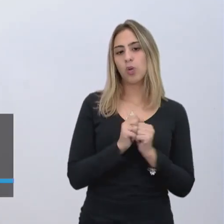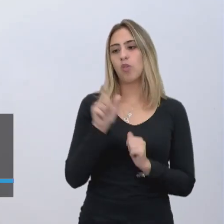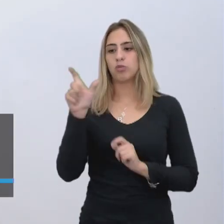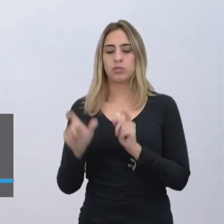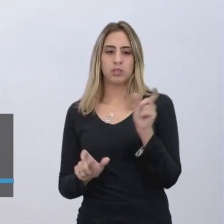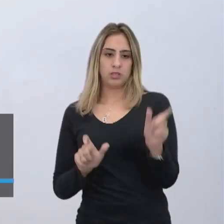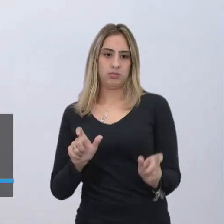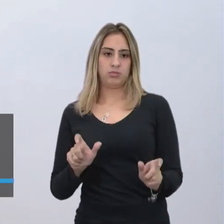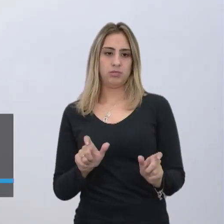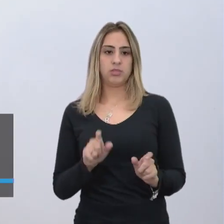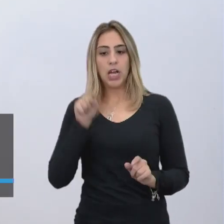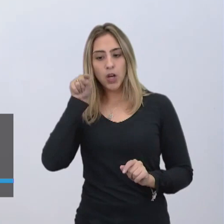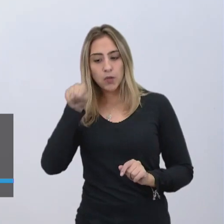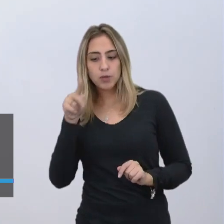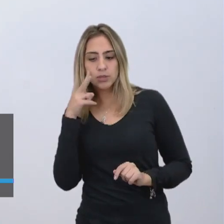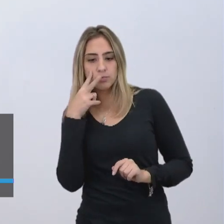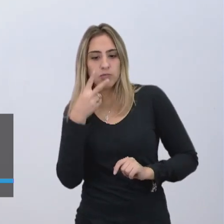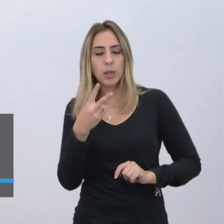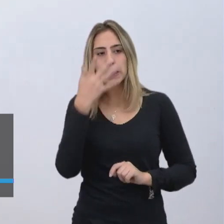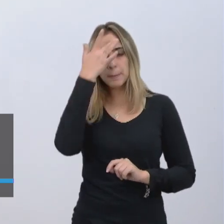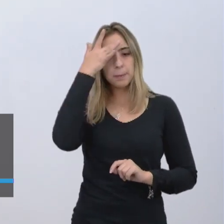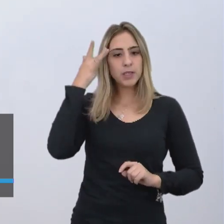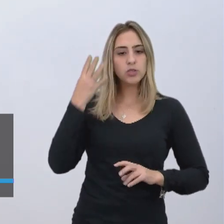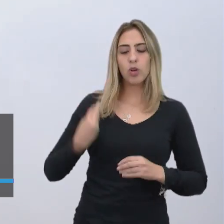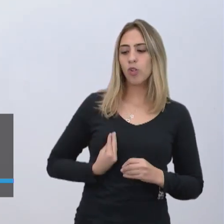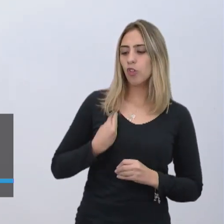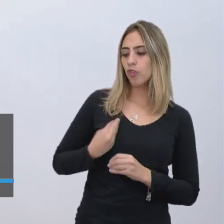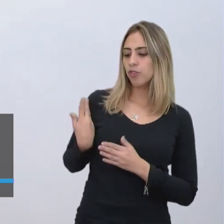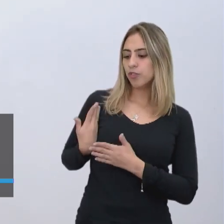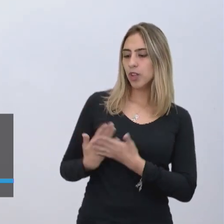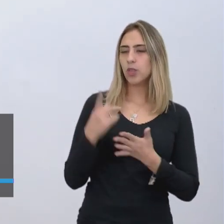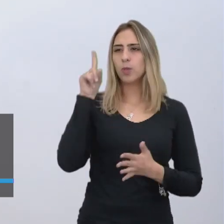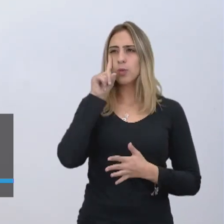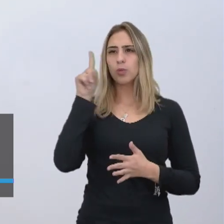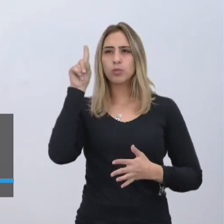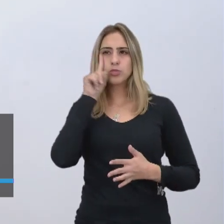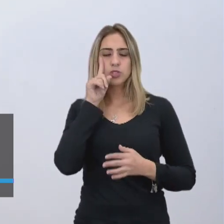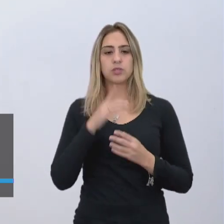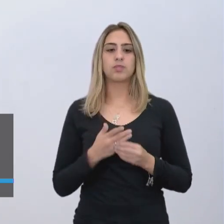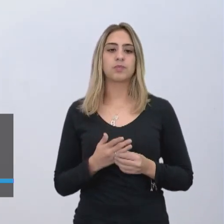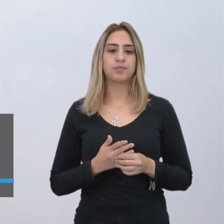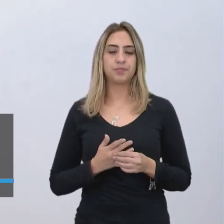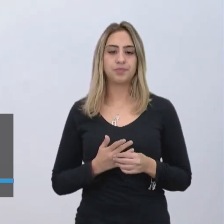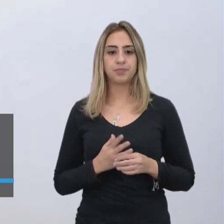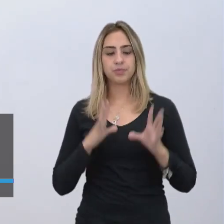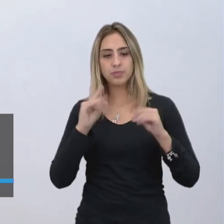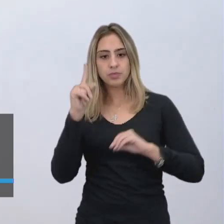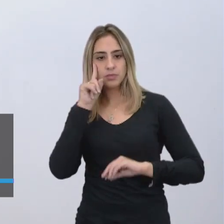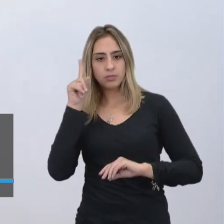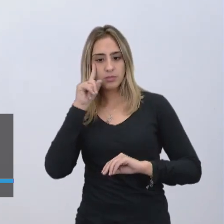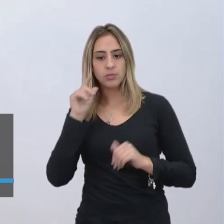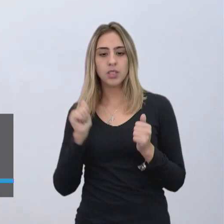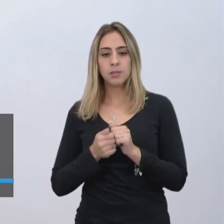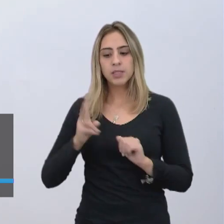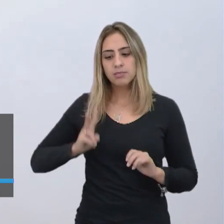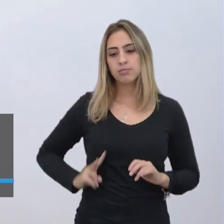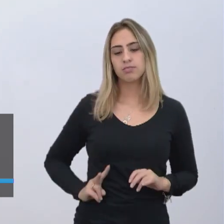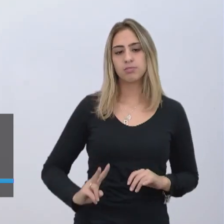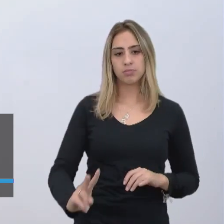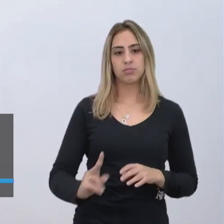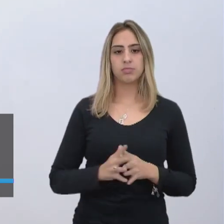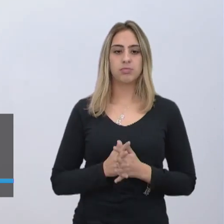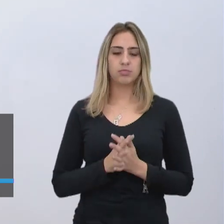você. Você está vendo aquela pessoa e convivendo com ela todos os dias, né? Todos os dias, mas assim,